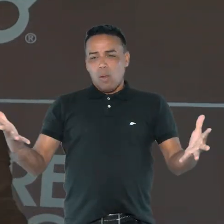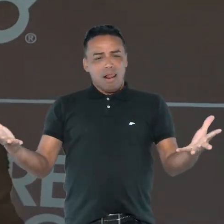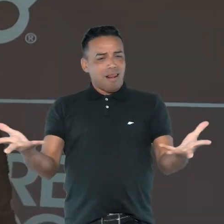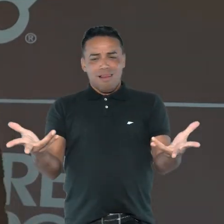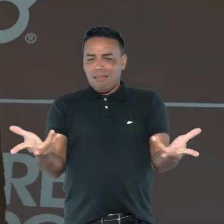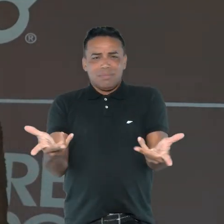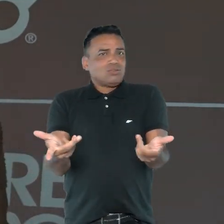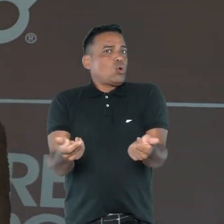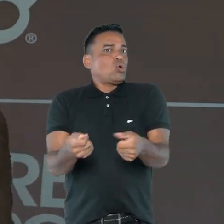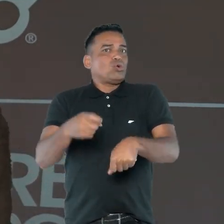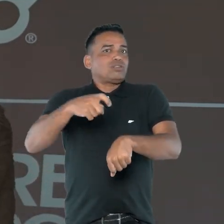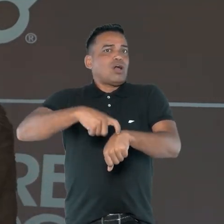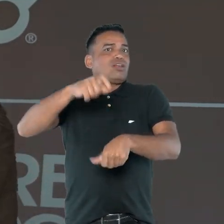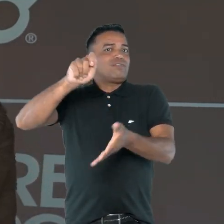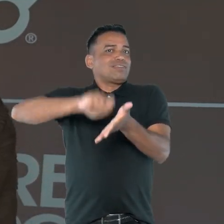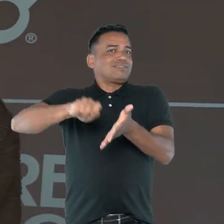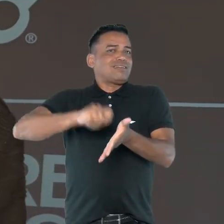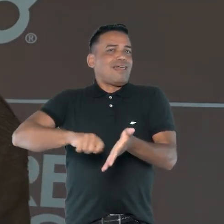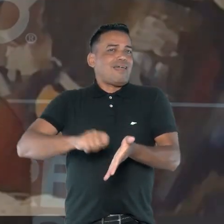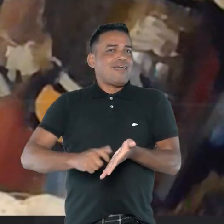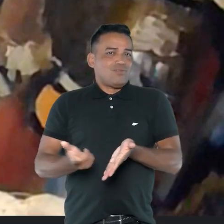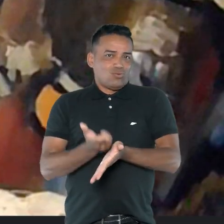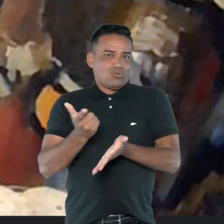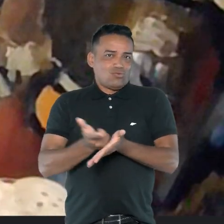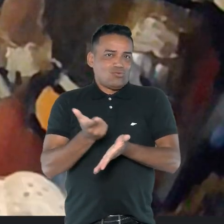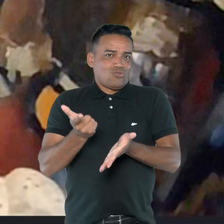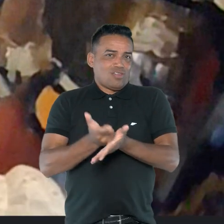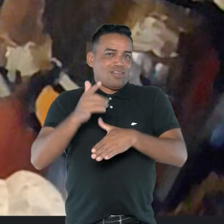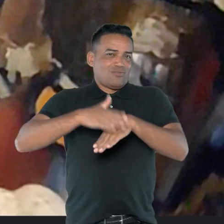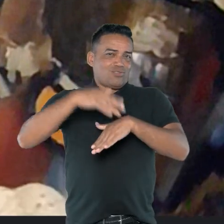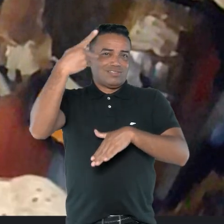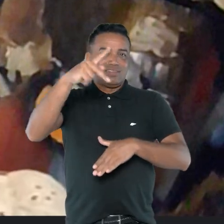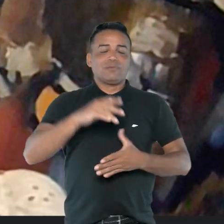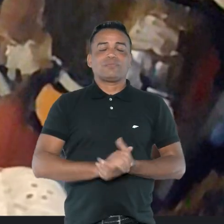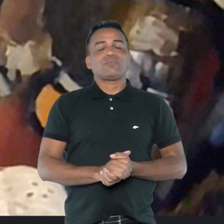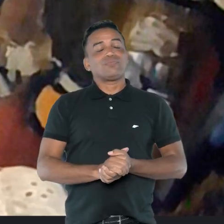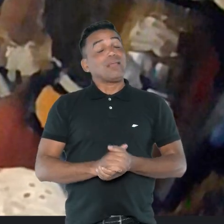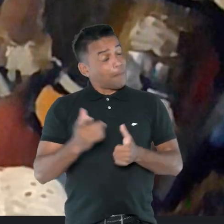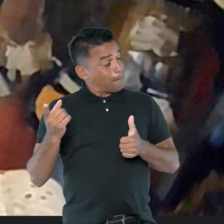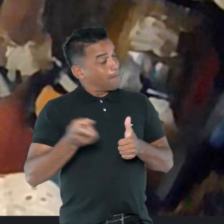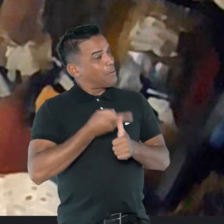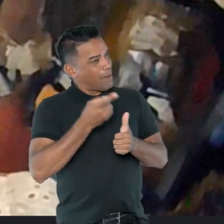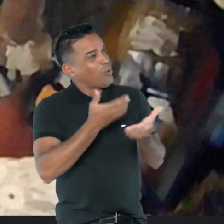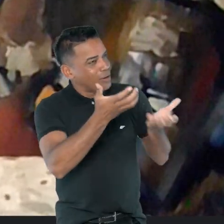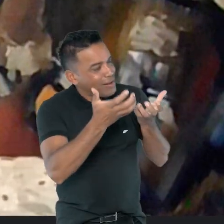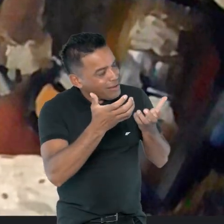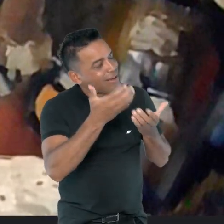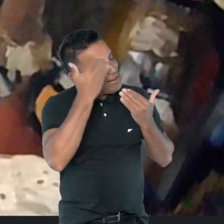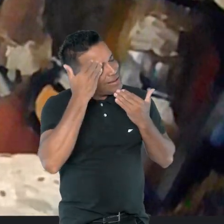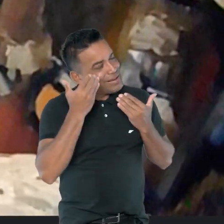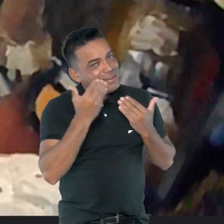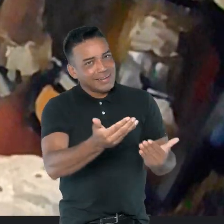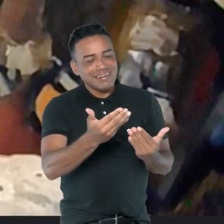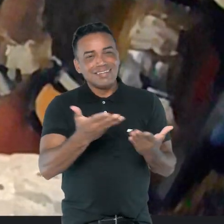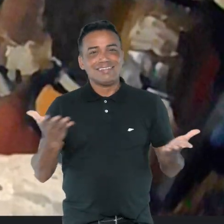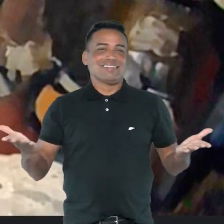habilidoso como você faz no seu livro. Bom, primeiro eu queria agradecer a parte do